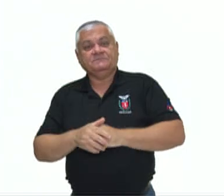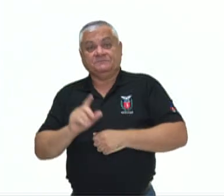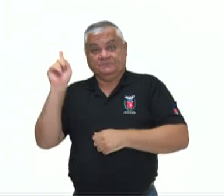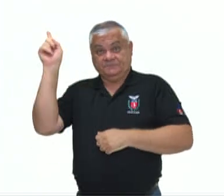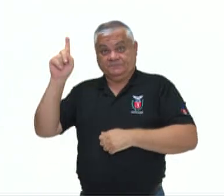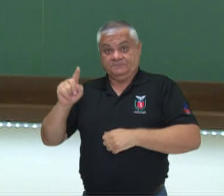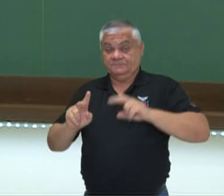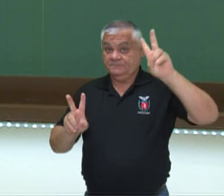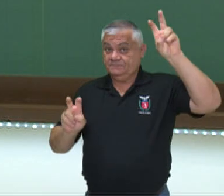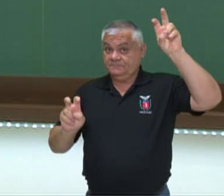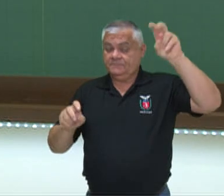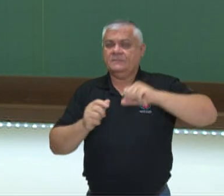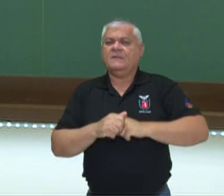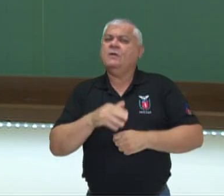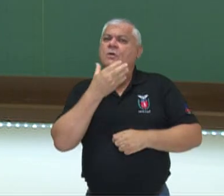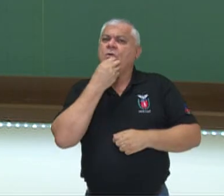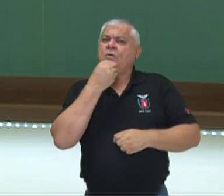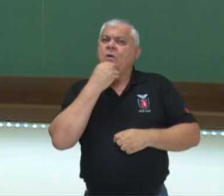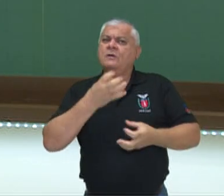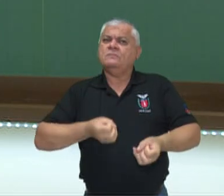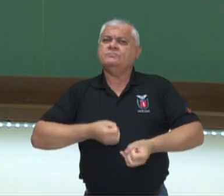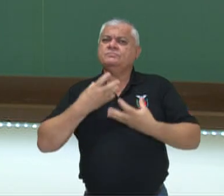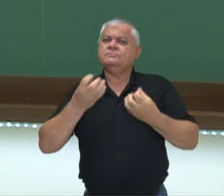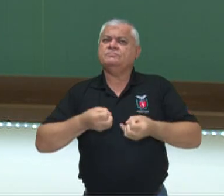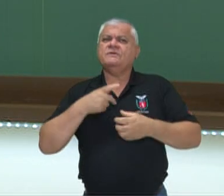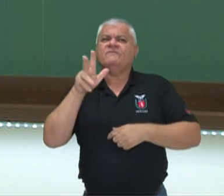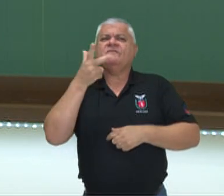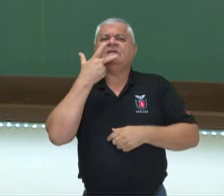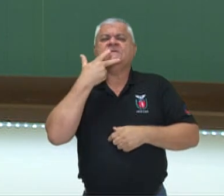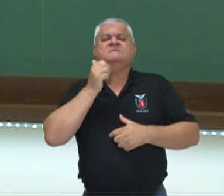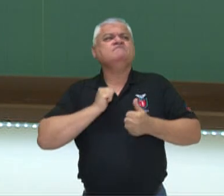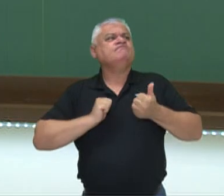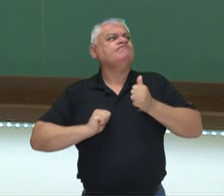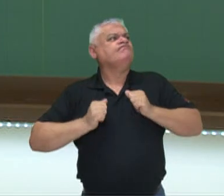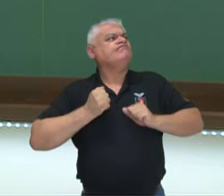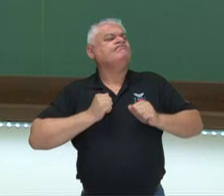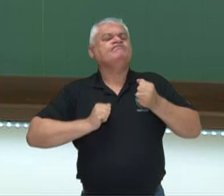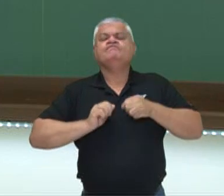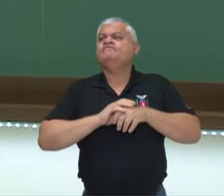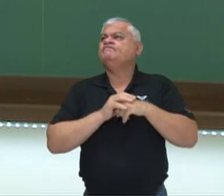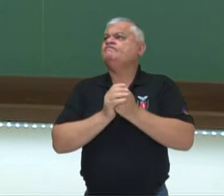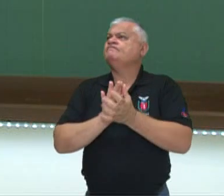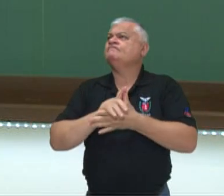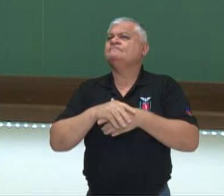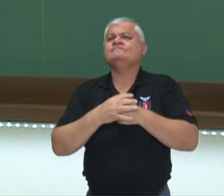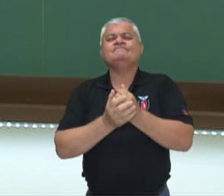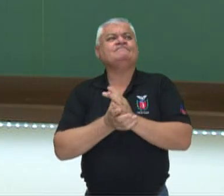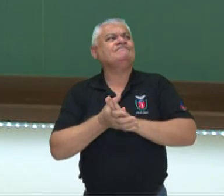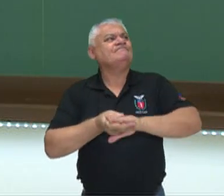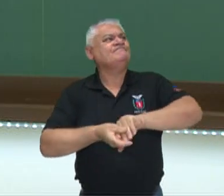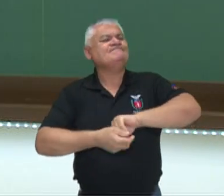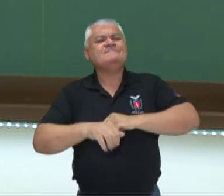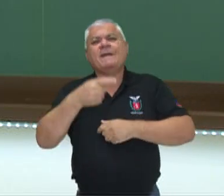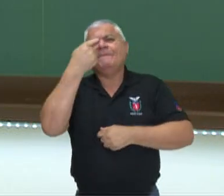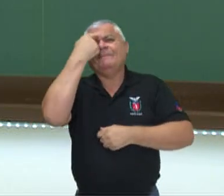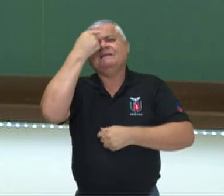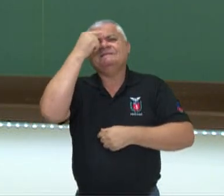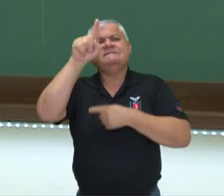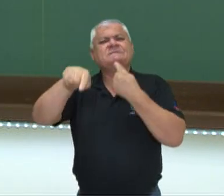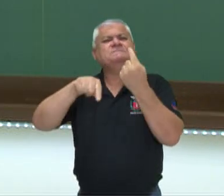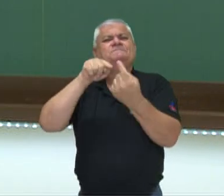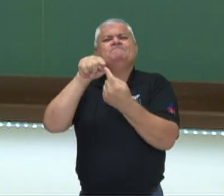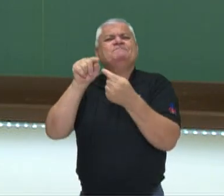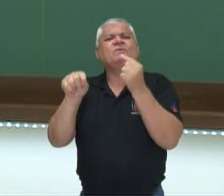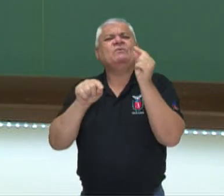está falando justamente sobre essa ansiedade que todos nós temos em pensar um sentido,